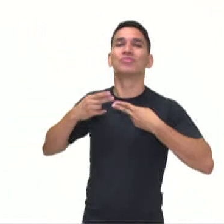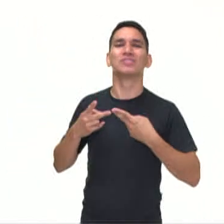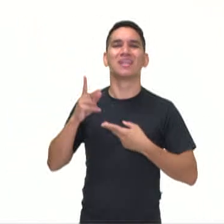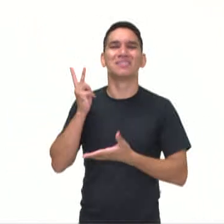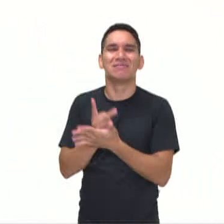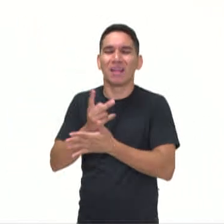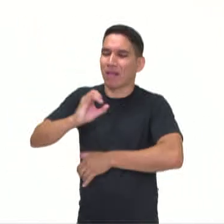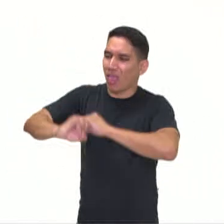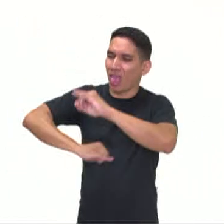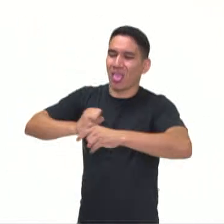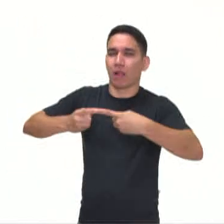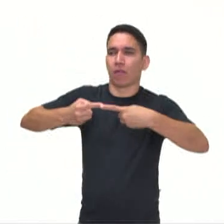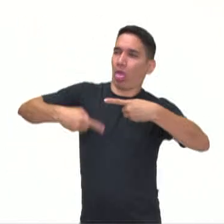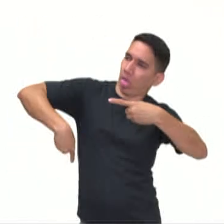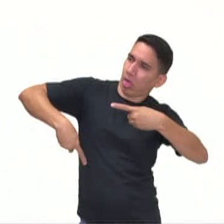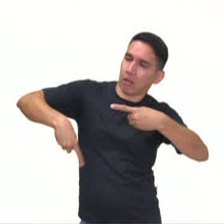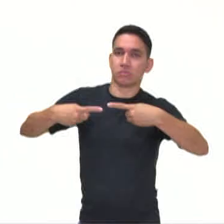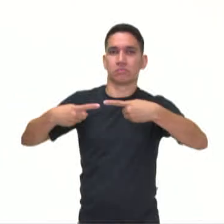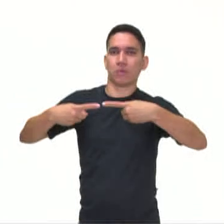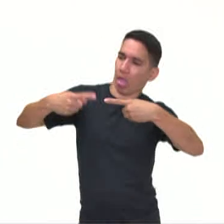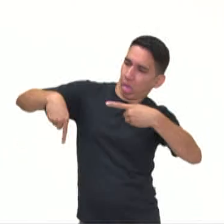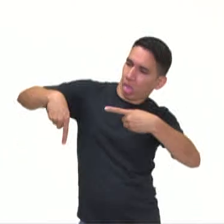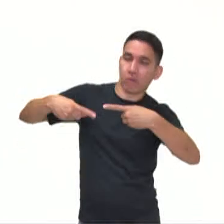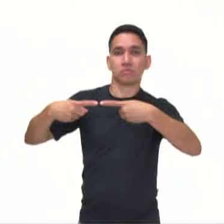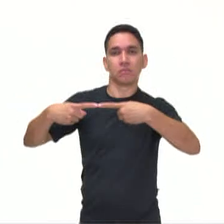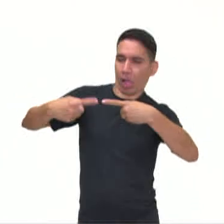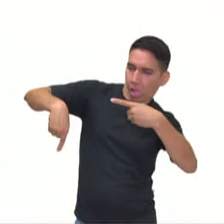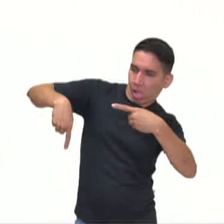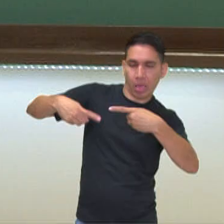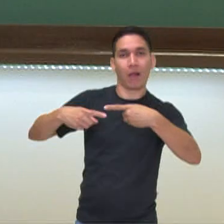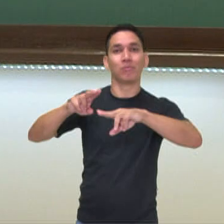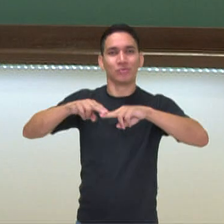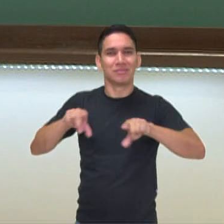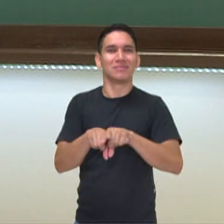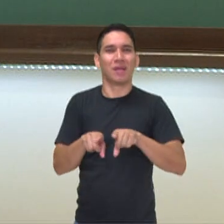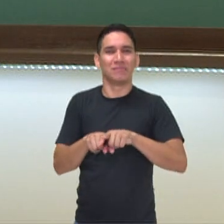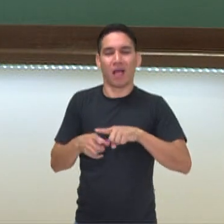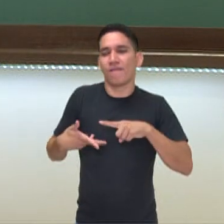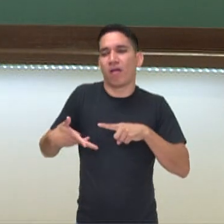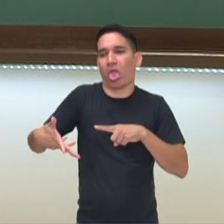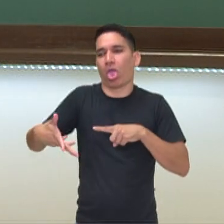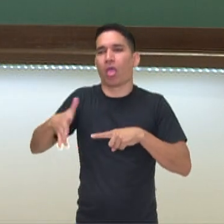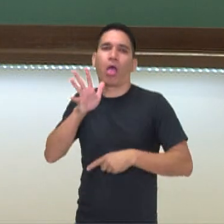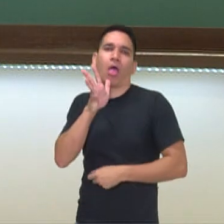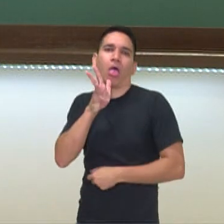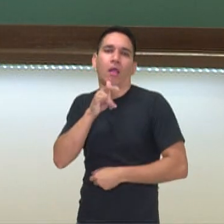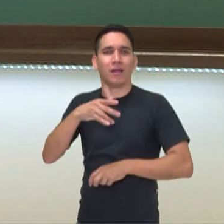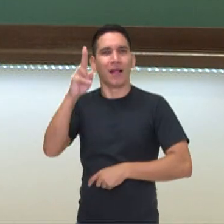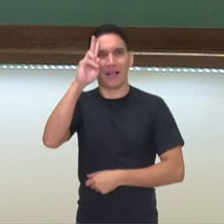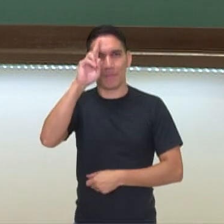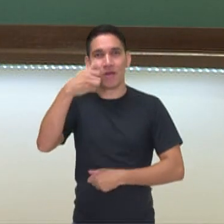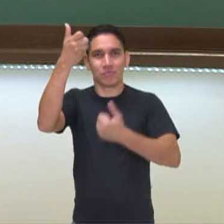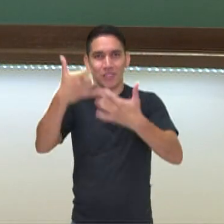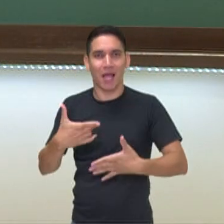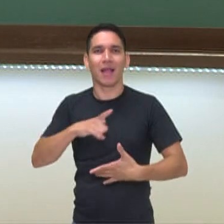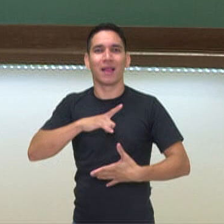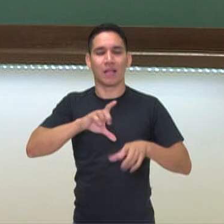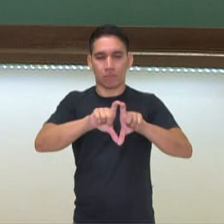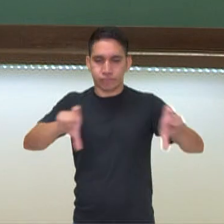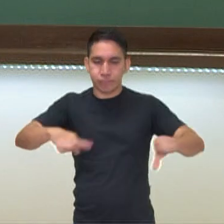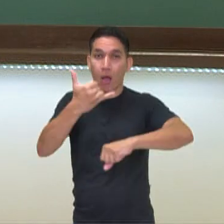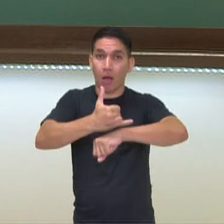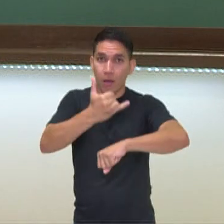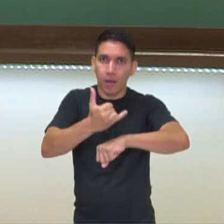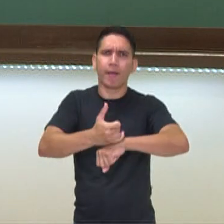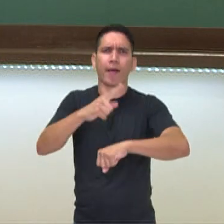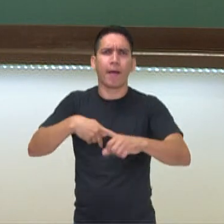sofra bastante oscilações de sinal e velocidade de conexão. Então lembra que no começo da aula eu falei sobre o cabo metalizado, que tinha